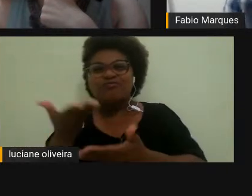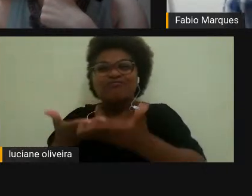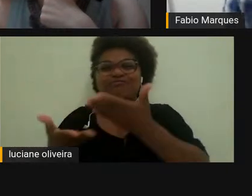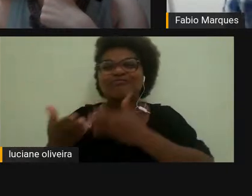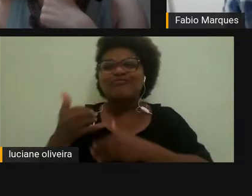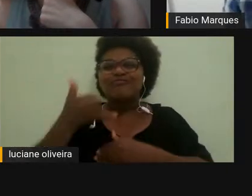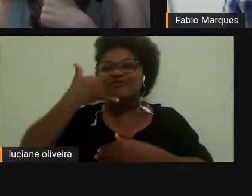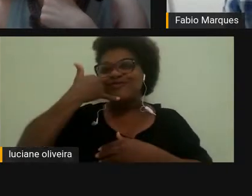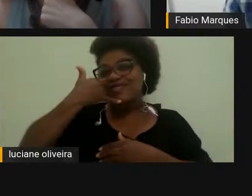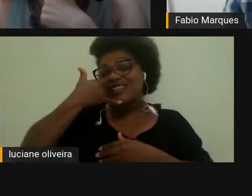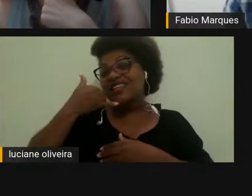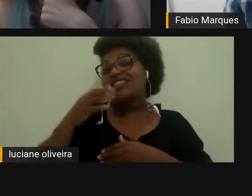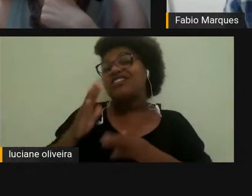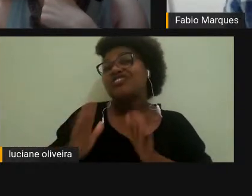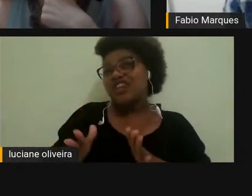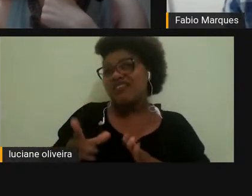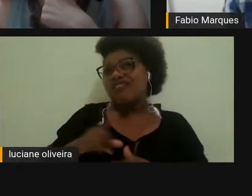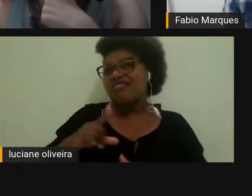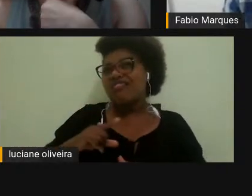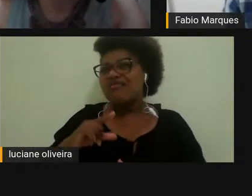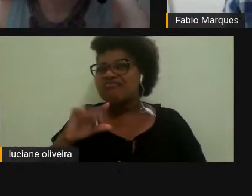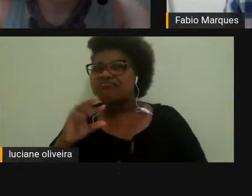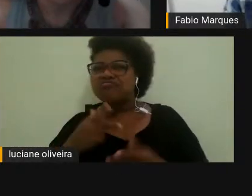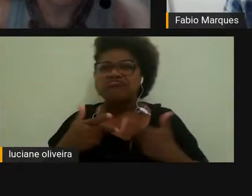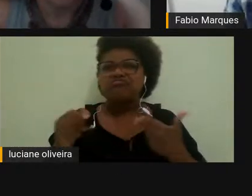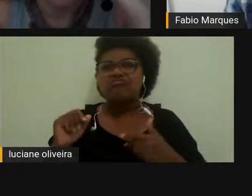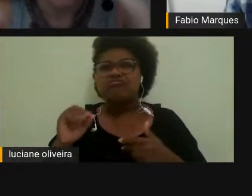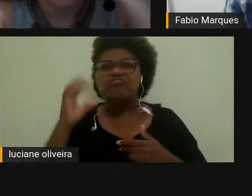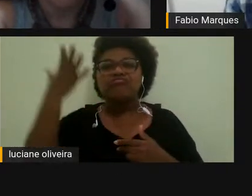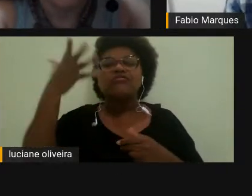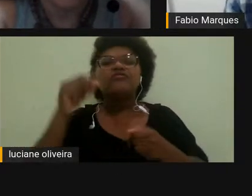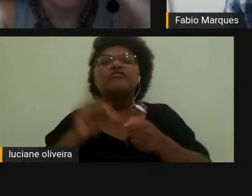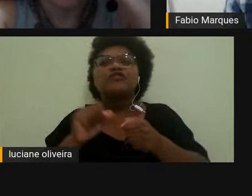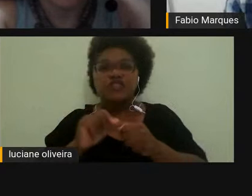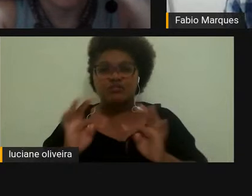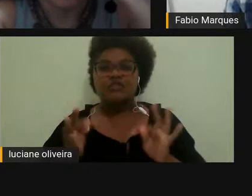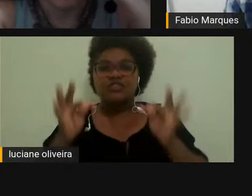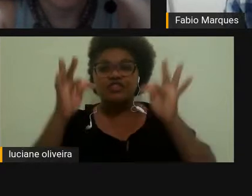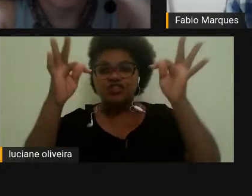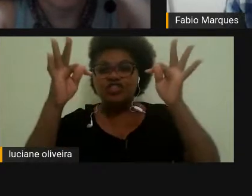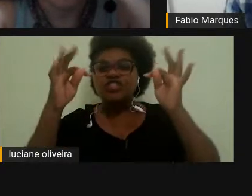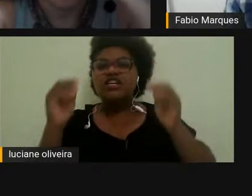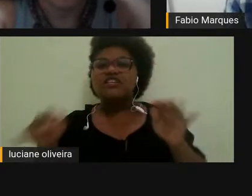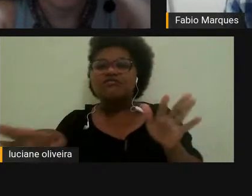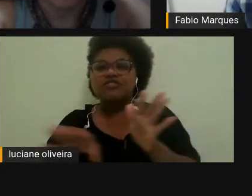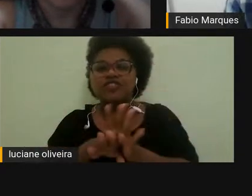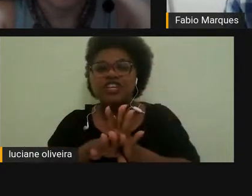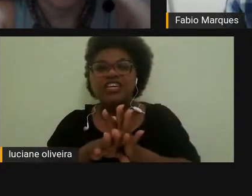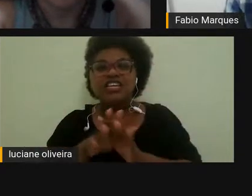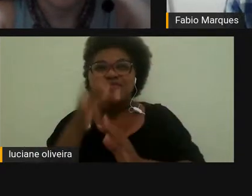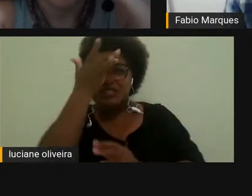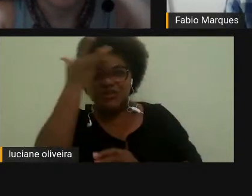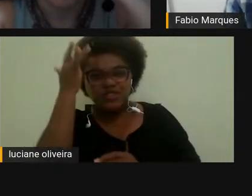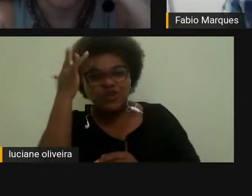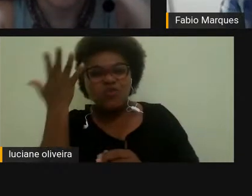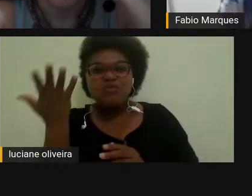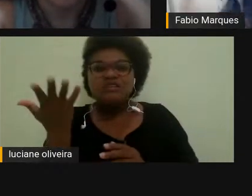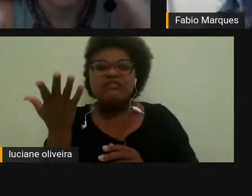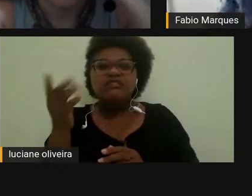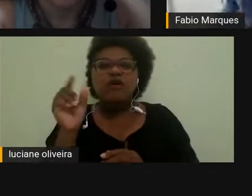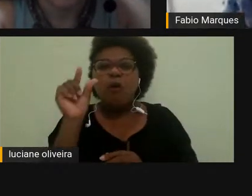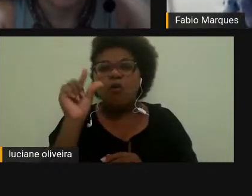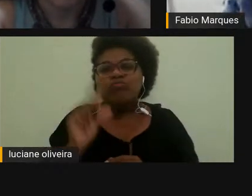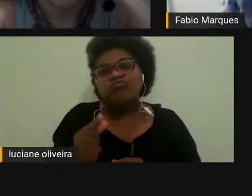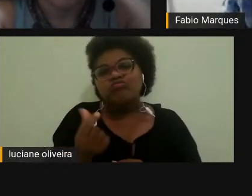ou senão assim não tem que pode ser feito para que essa tecnologia é chega e para as pessoas vão baixo custo de forma a incluir a